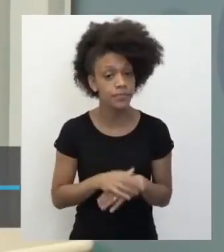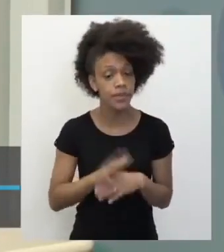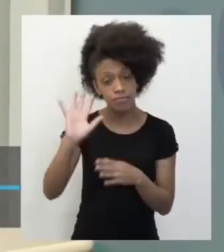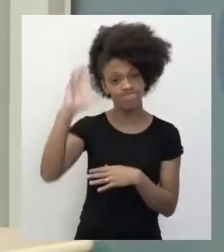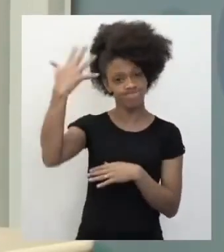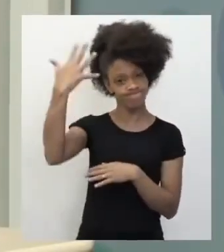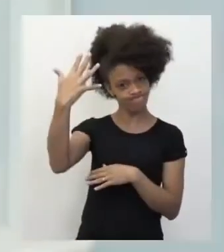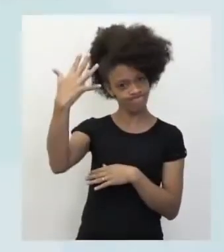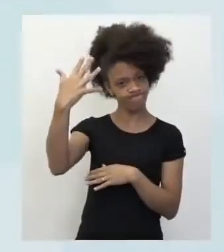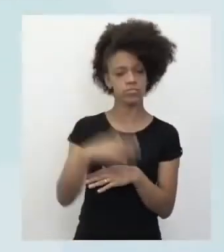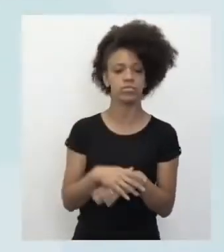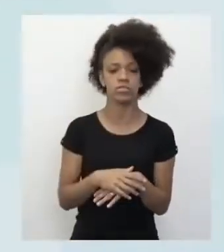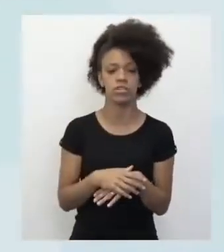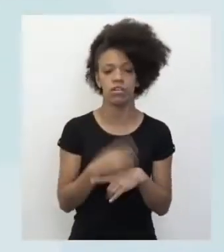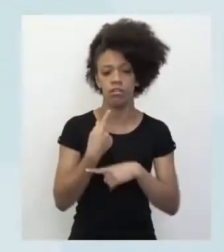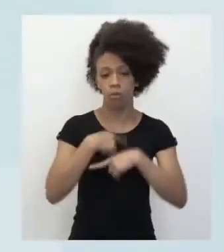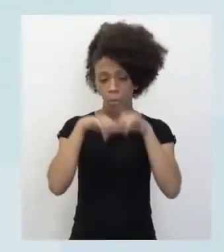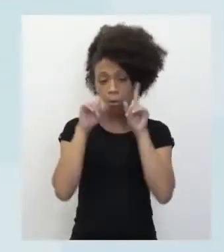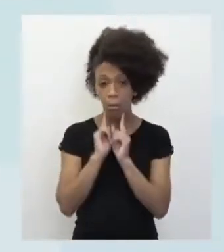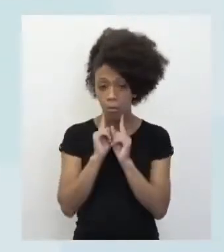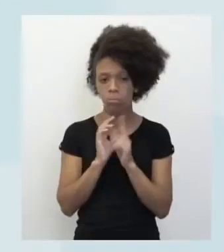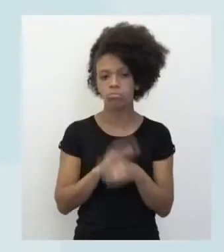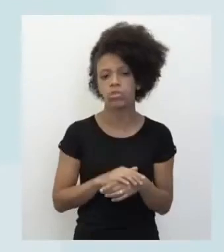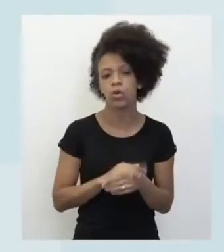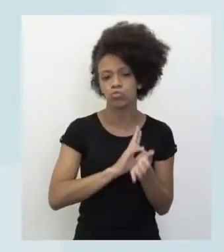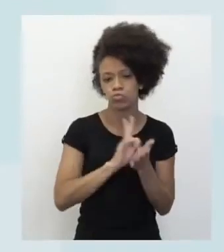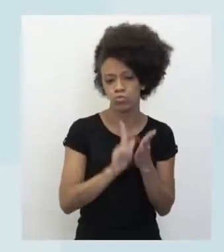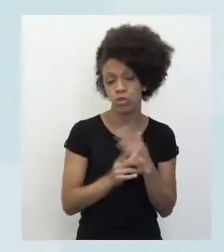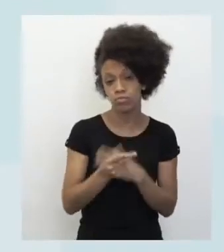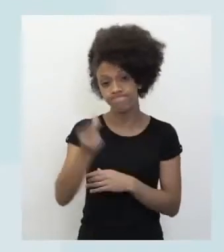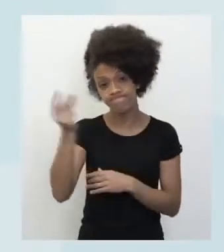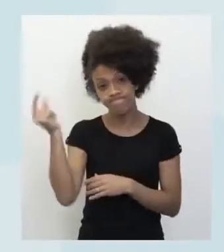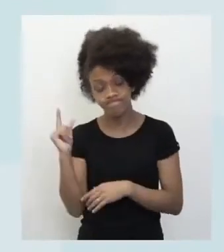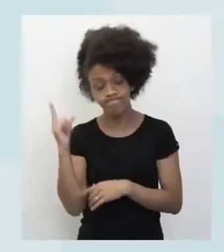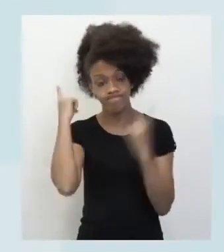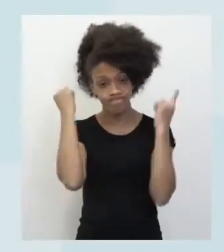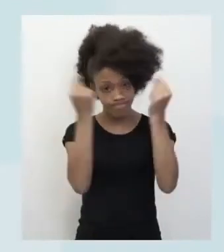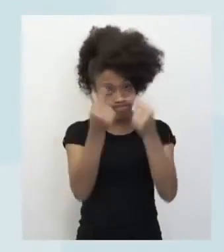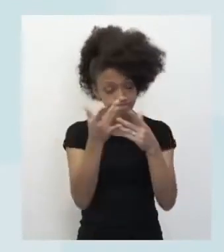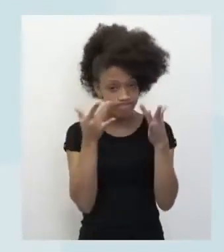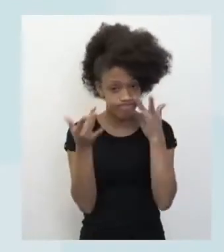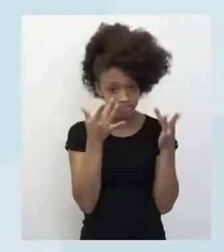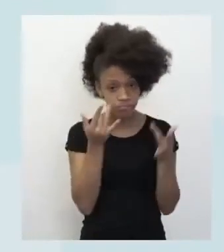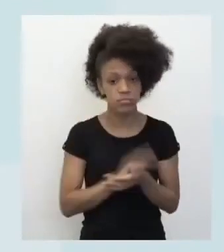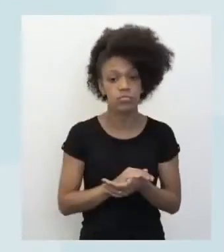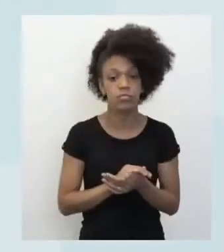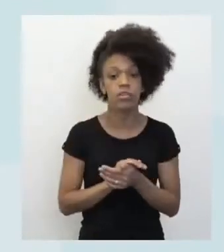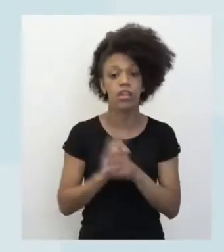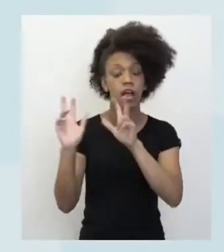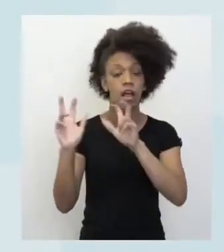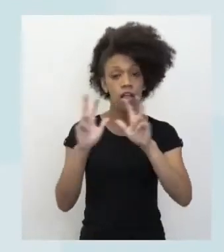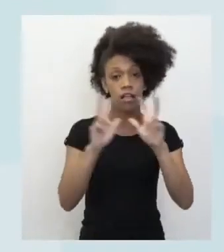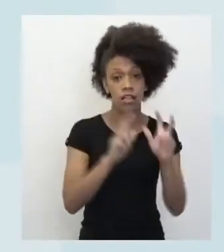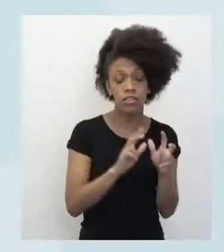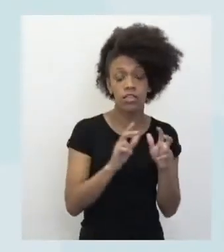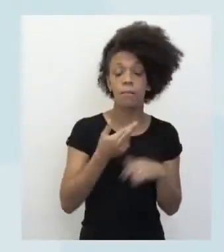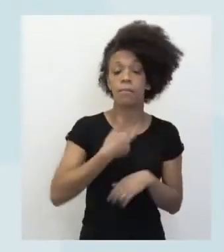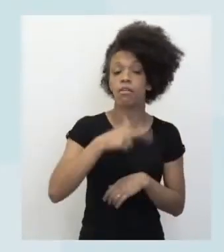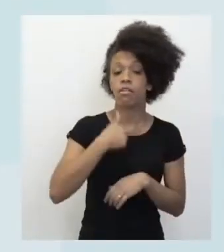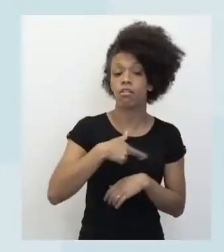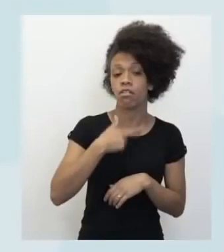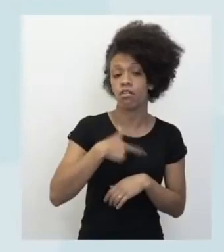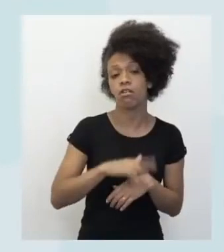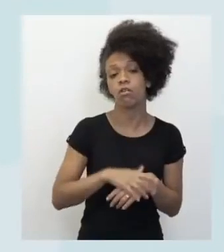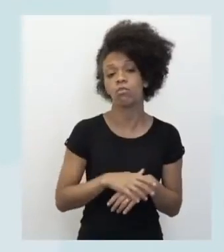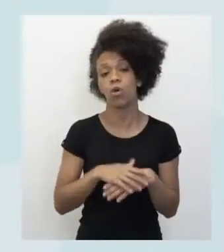tragédia. Relembrando, tragédia na tela. Gênero mais antigo do teatro grego, a tragédia abordava temas associados à religião ou às sagas de